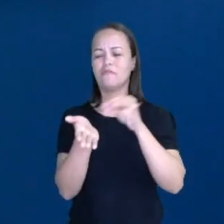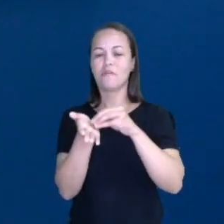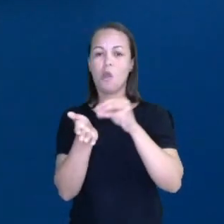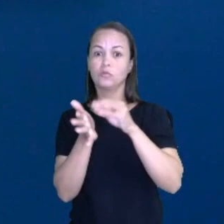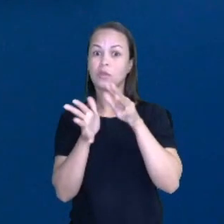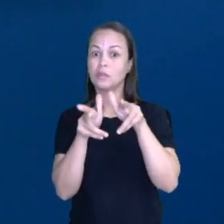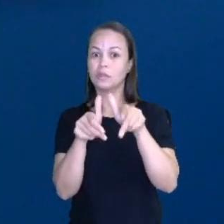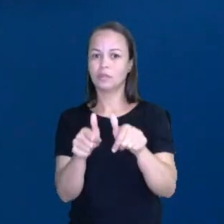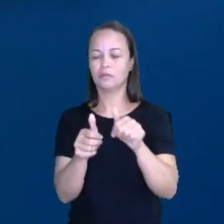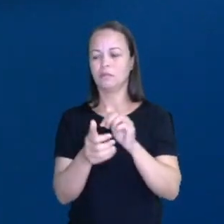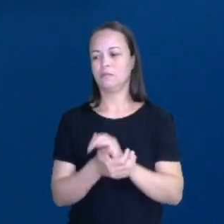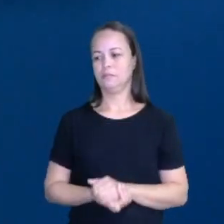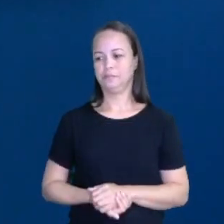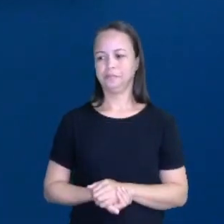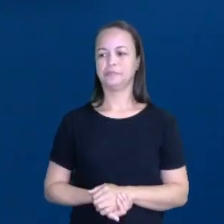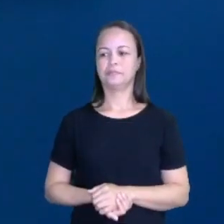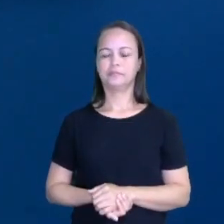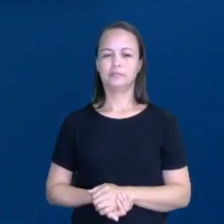né?